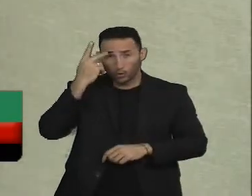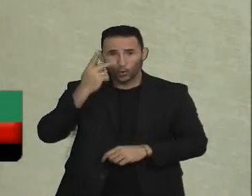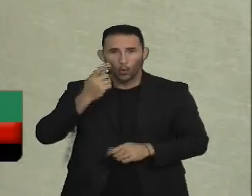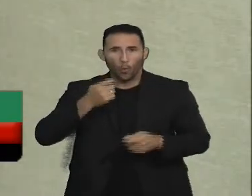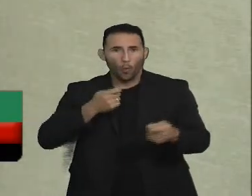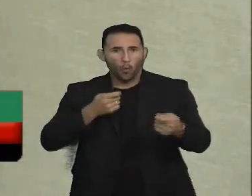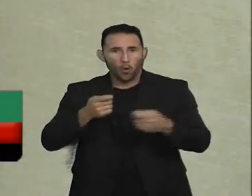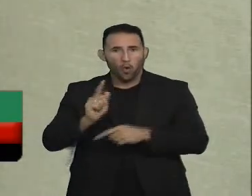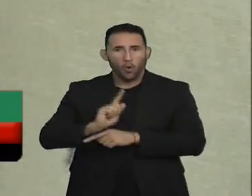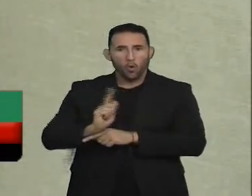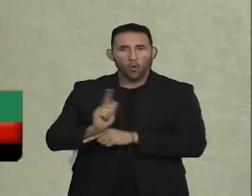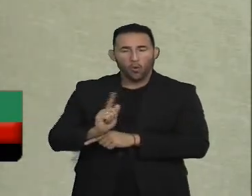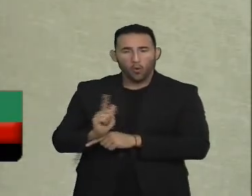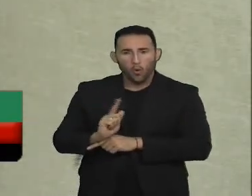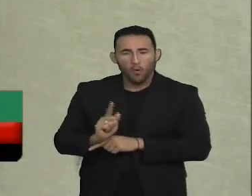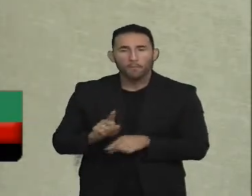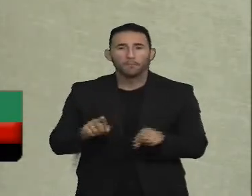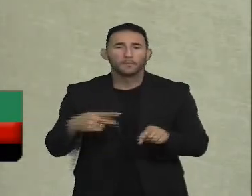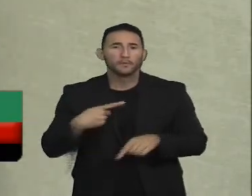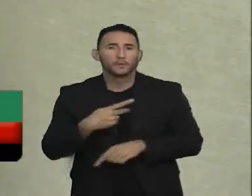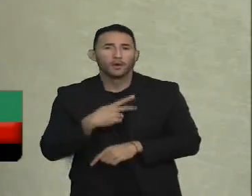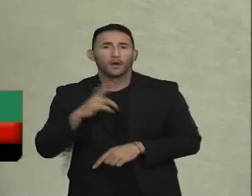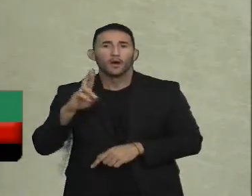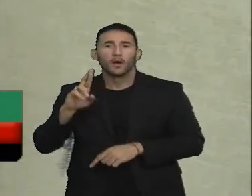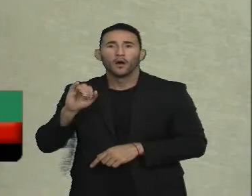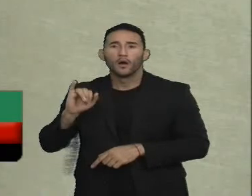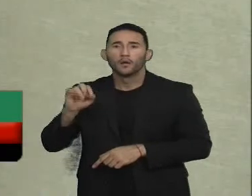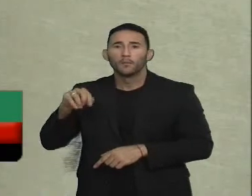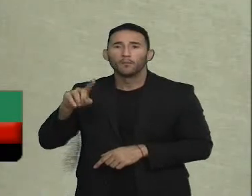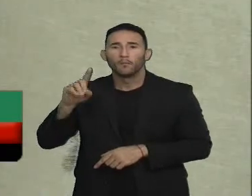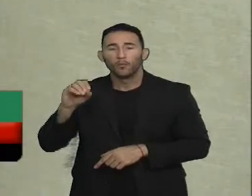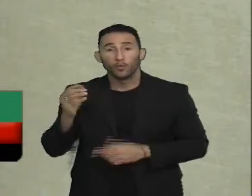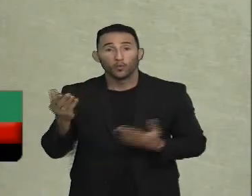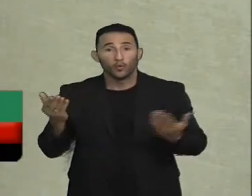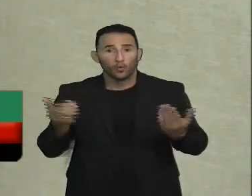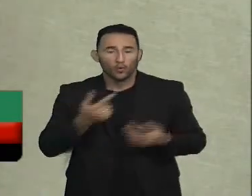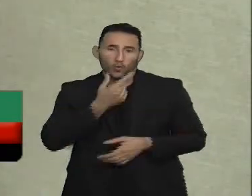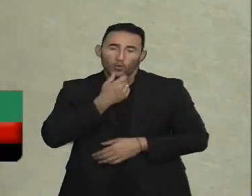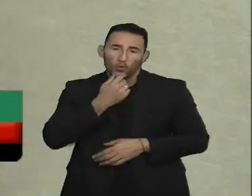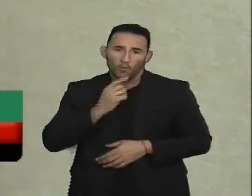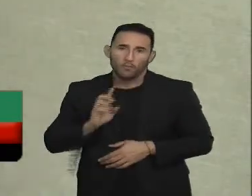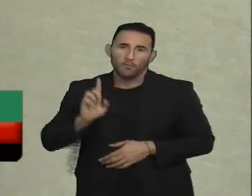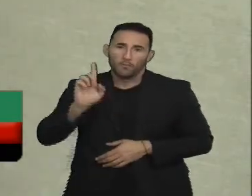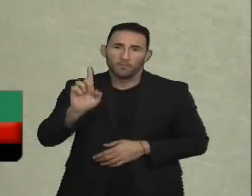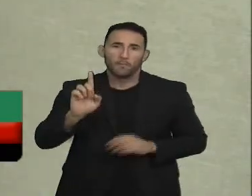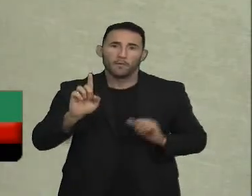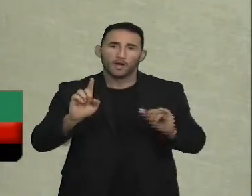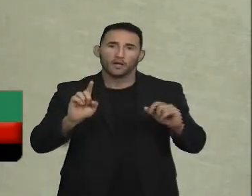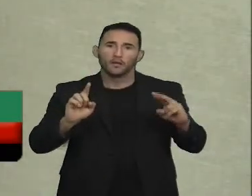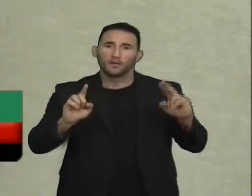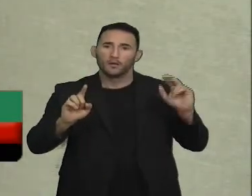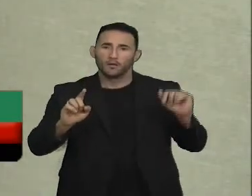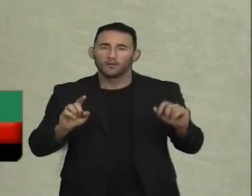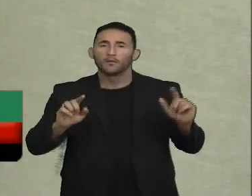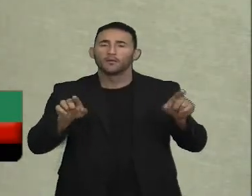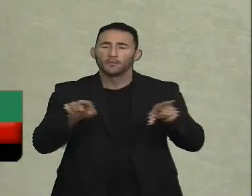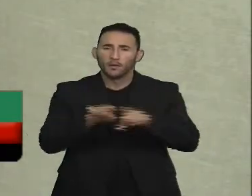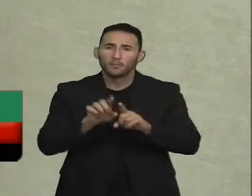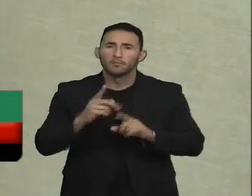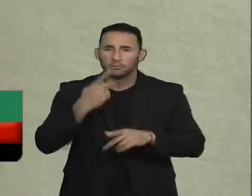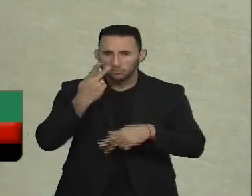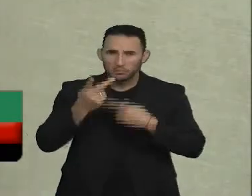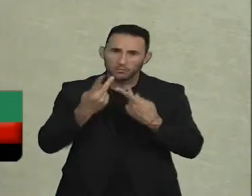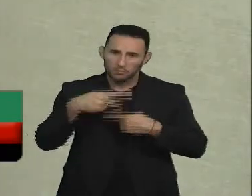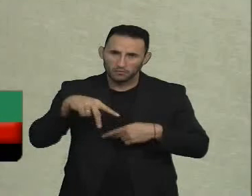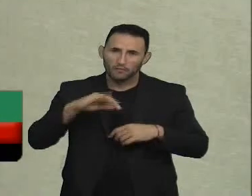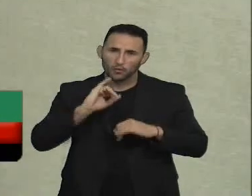guarda, o pastor Raimundo, hoje o Maidana, muito bem colocado pelo nobre presidente, e também todo